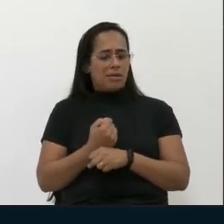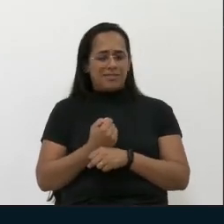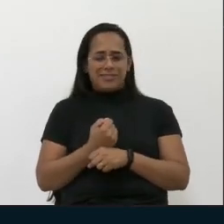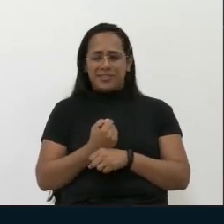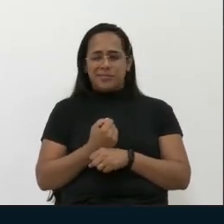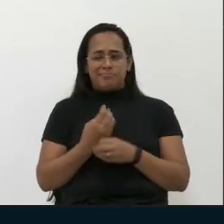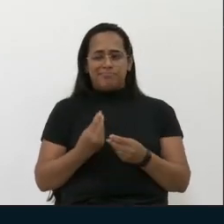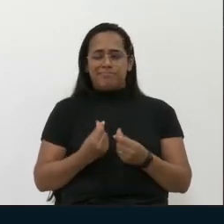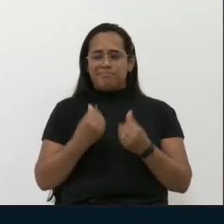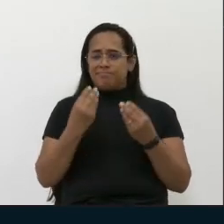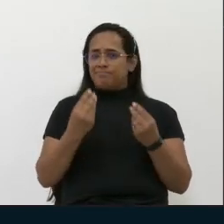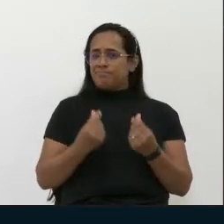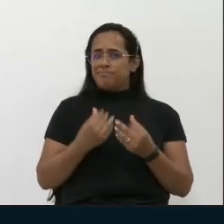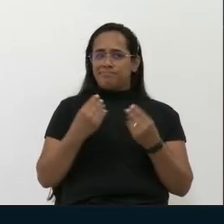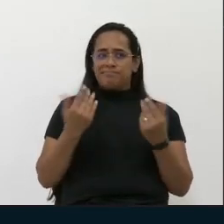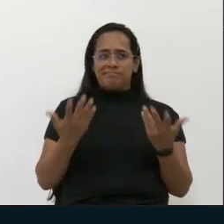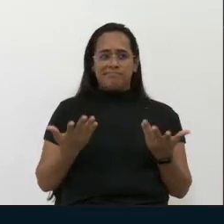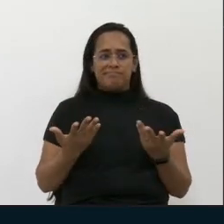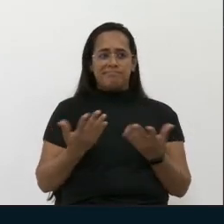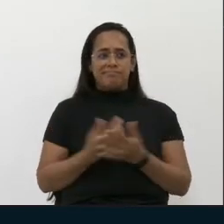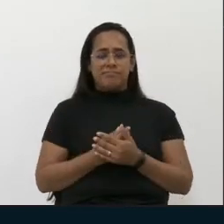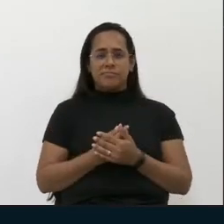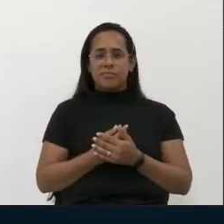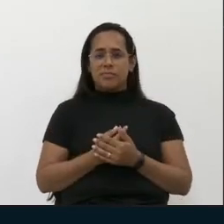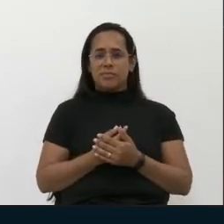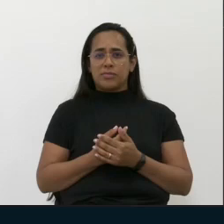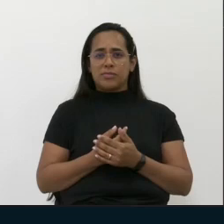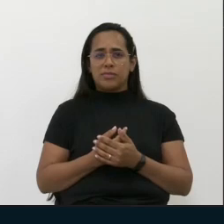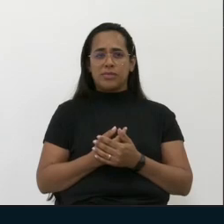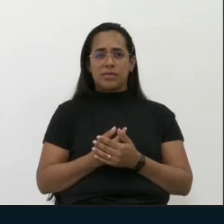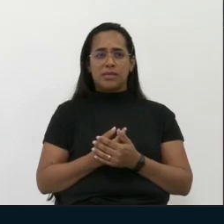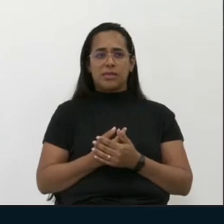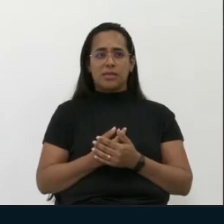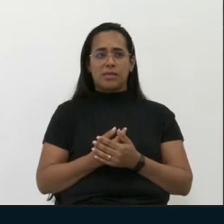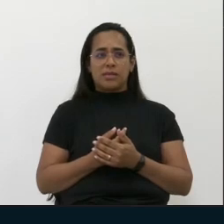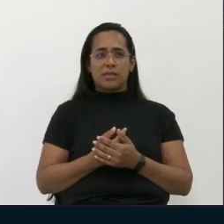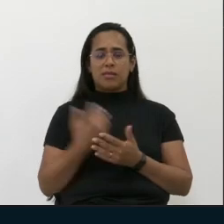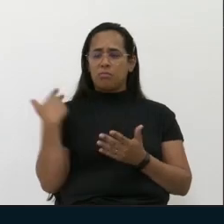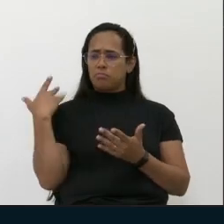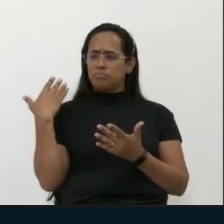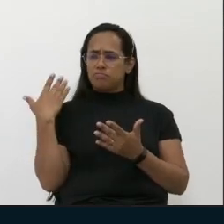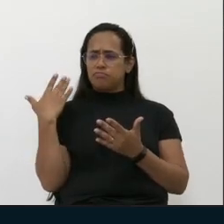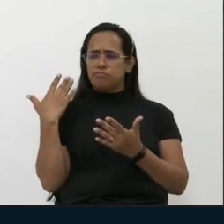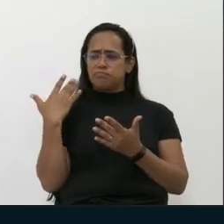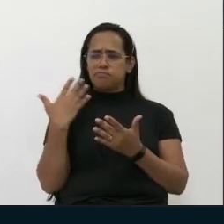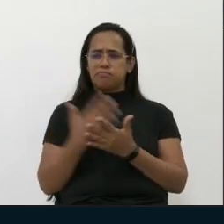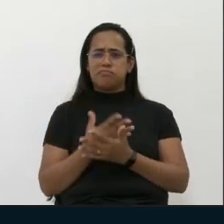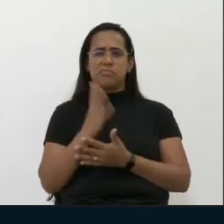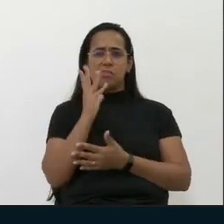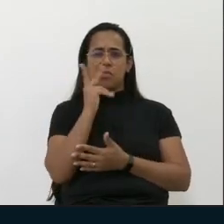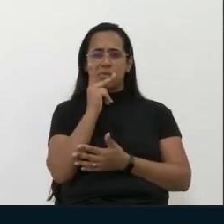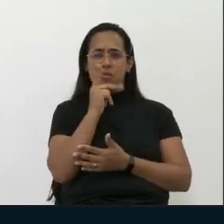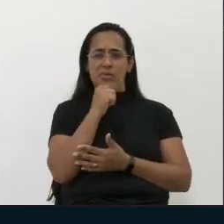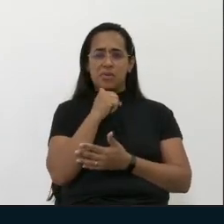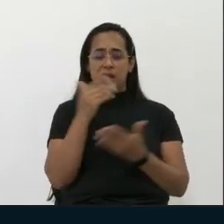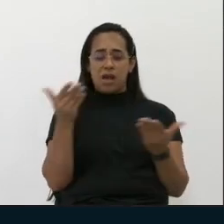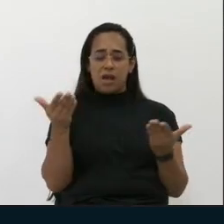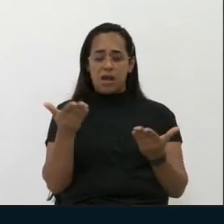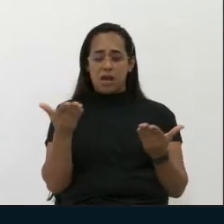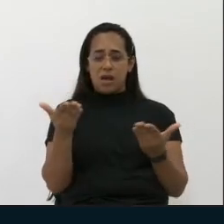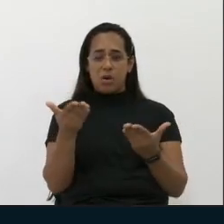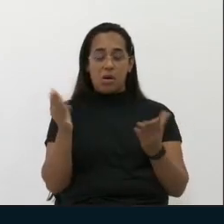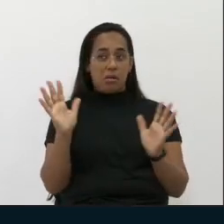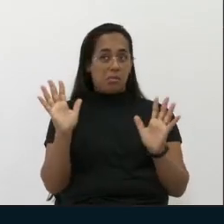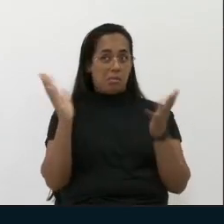quase 11 anos do início daquela obra, querer, nesse momento, comemorar algo. Não acrescenta nada